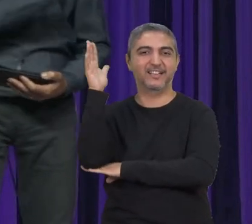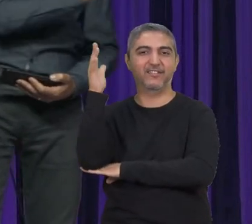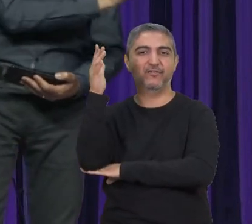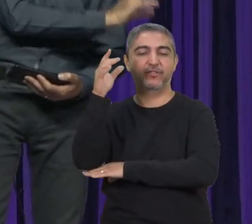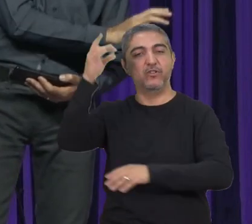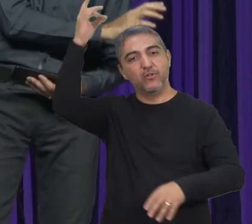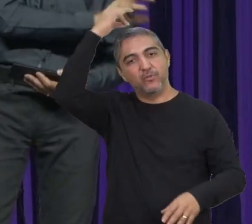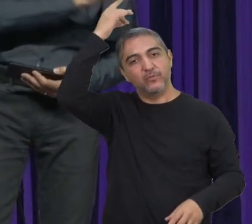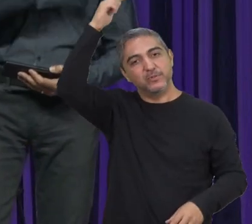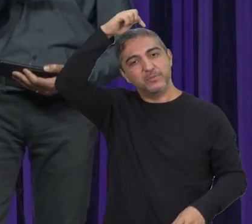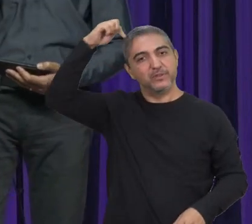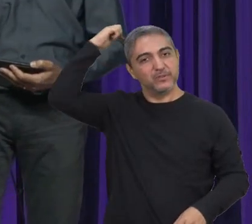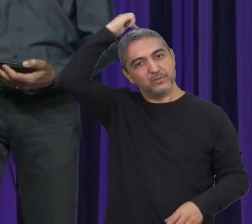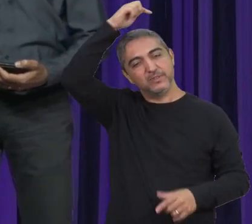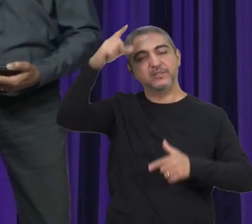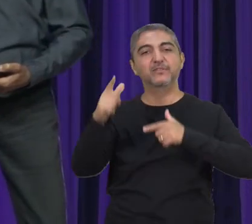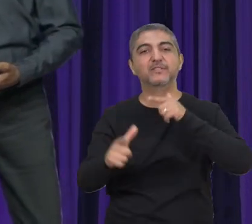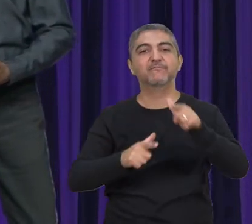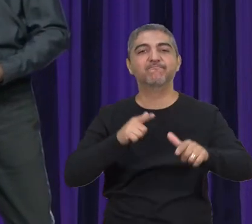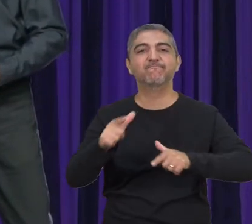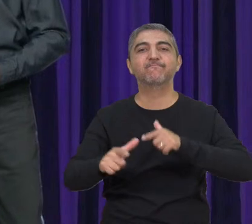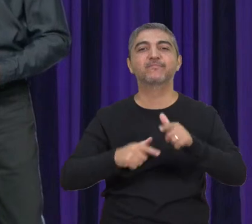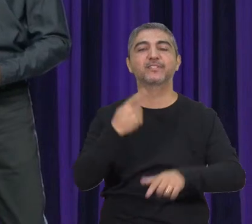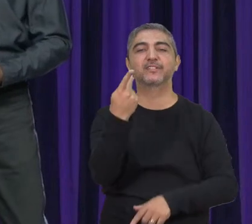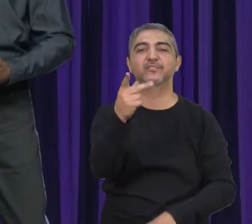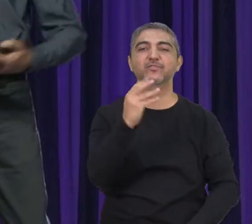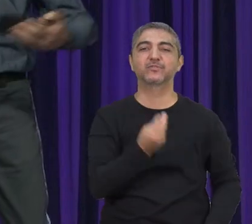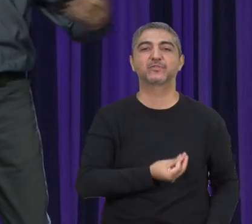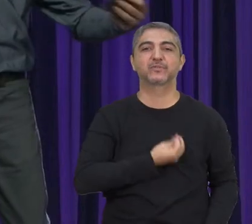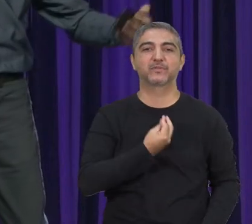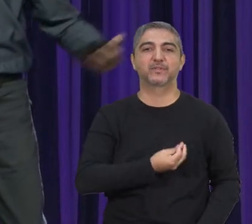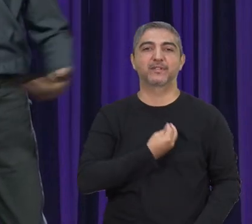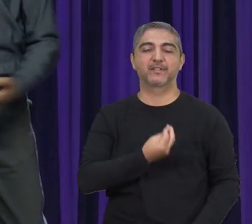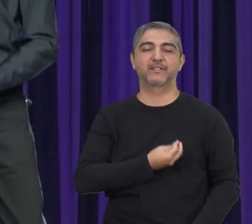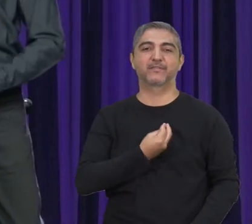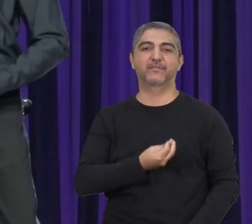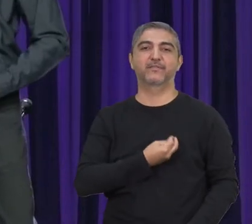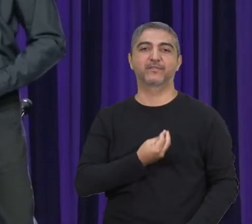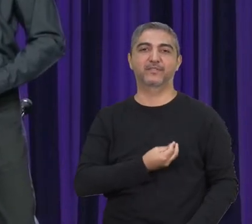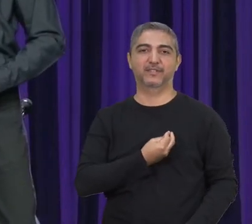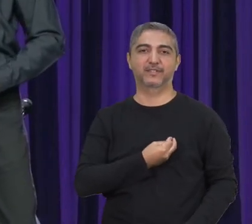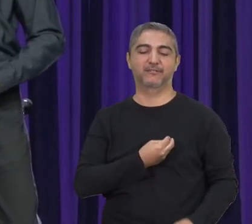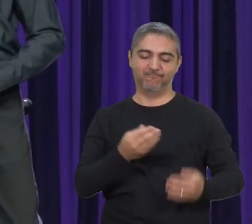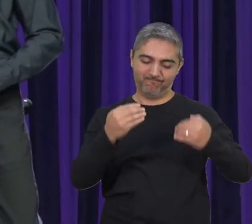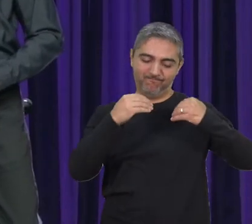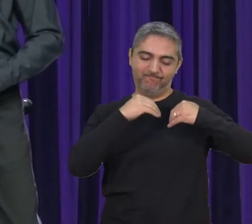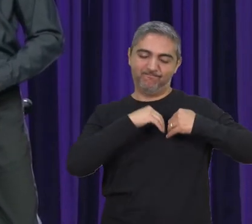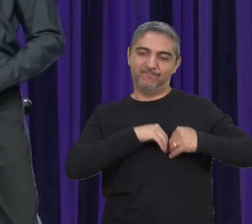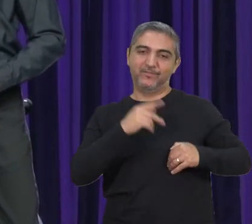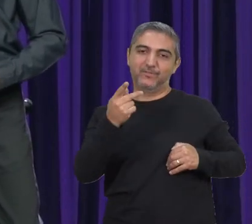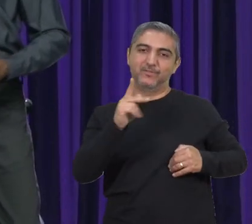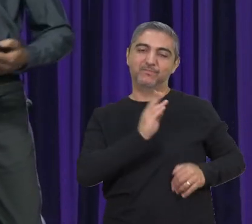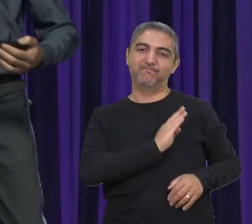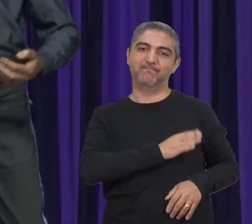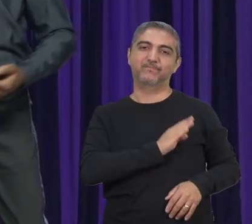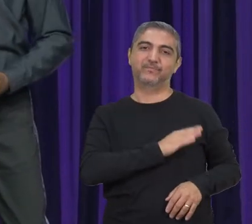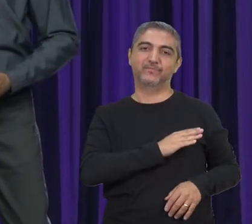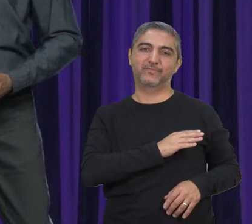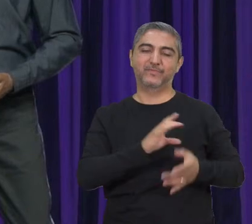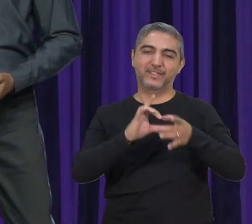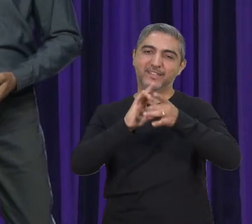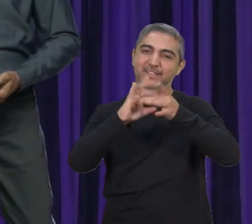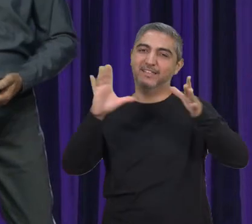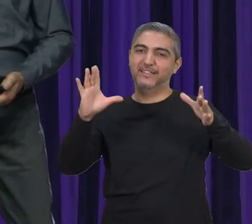a partir de Jesus e em você. Deixe o Espírito Santo encher a sua vida e